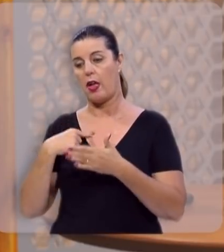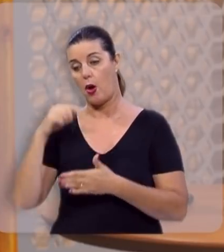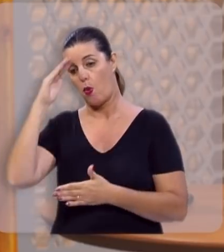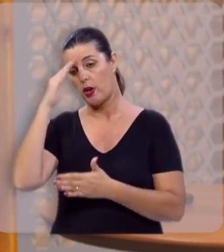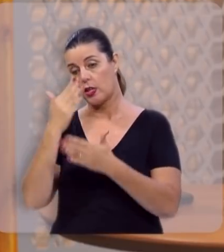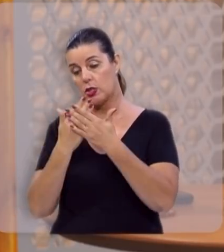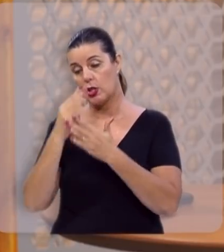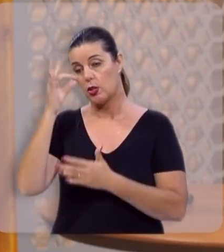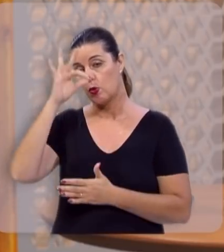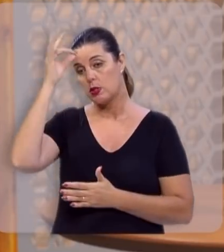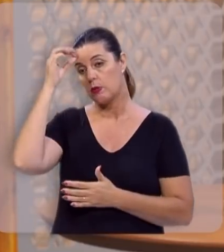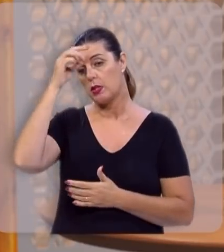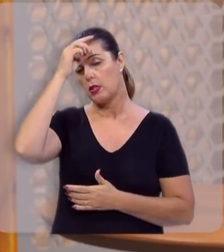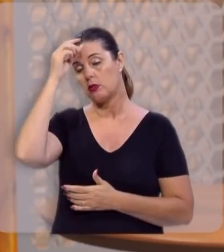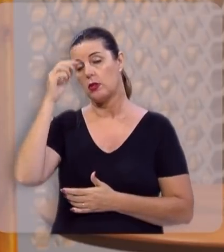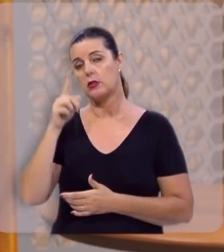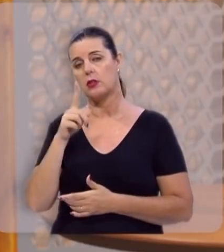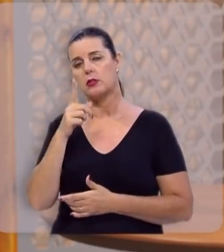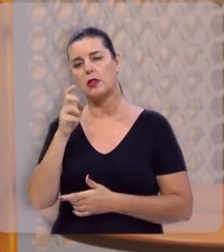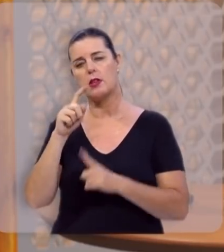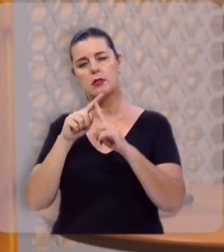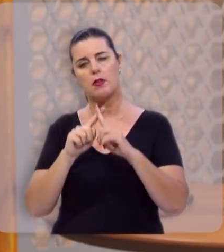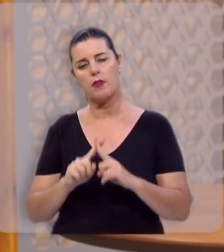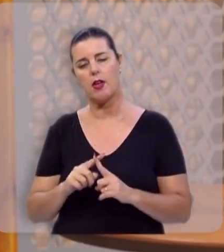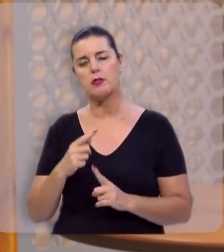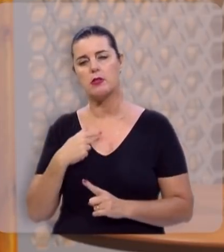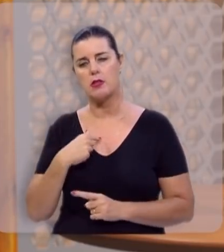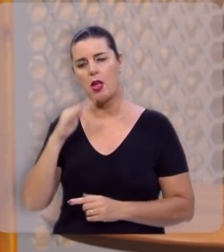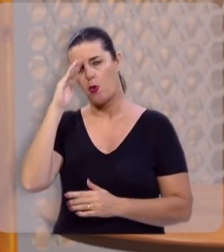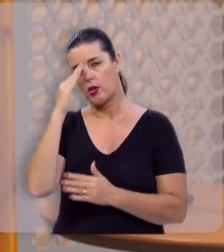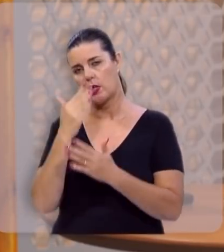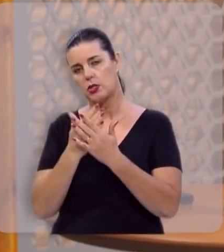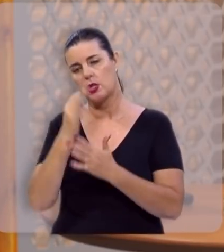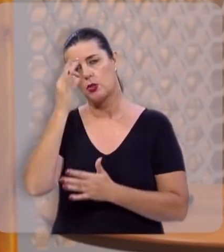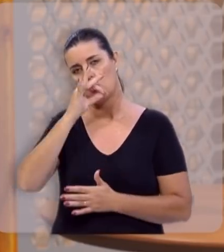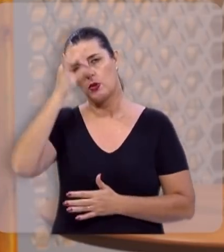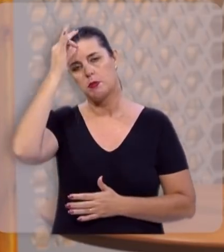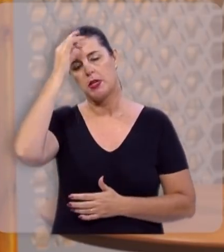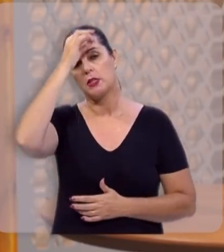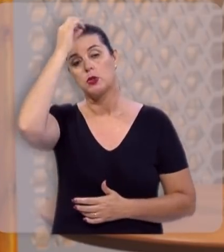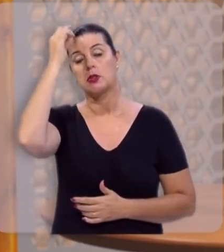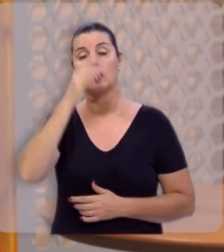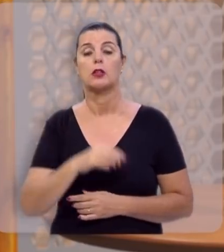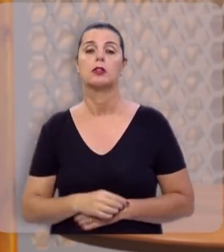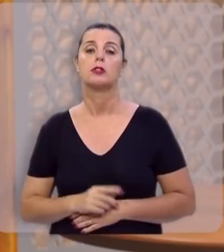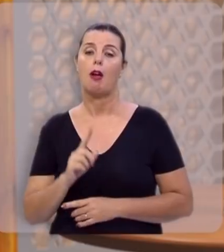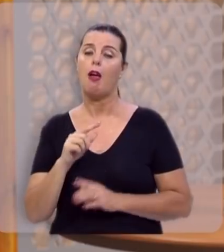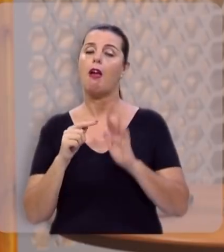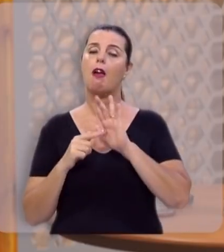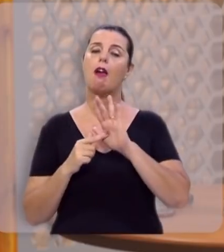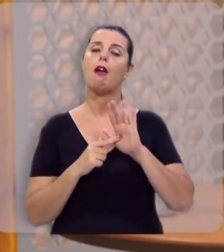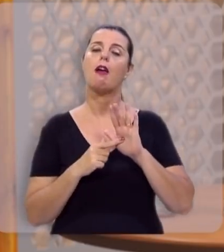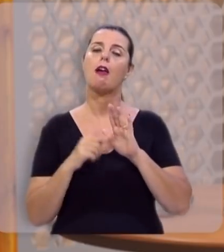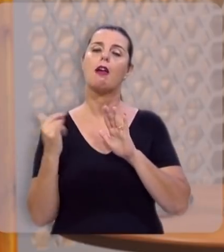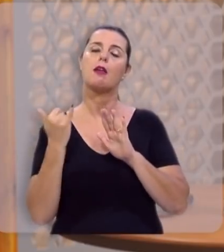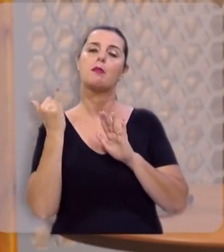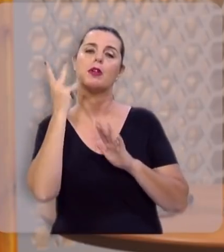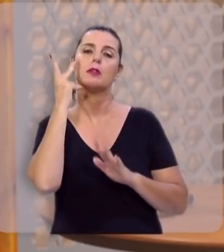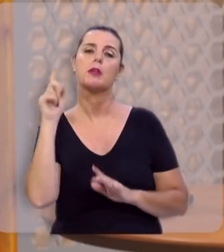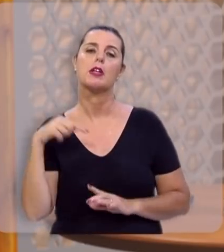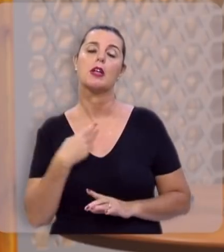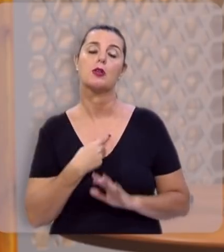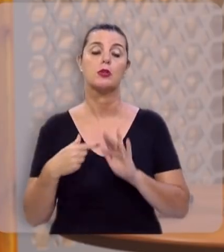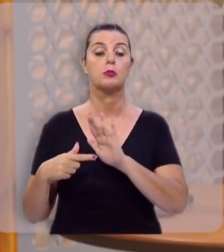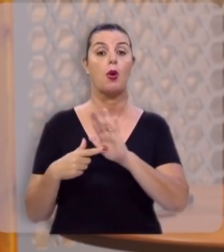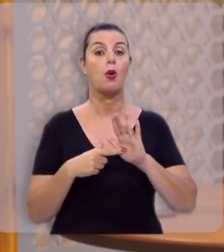Espírito Santo, eu creio no Espírito Santo. E 15 vezes ele dizia, eu creio no Espírito Santo. Essa ilustração é